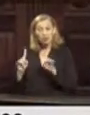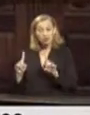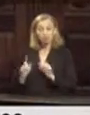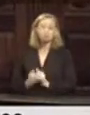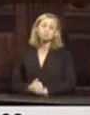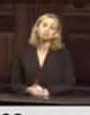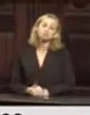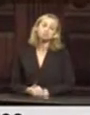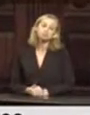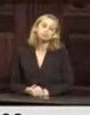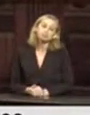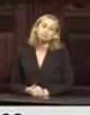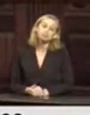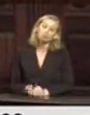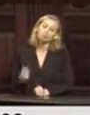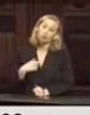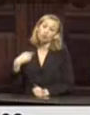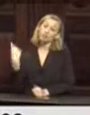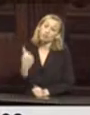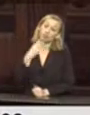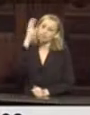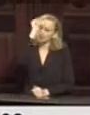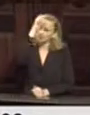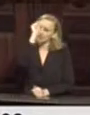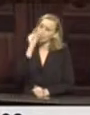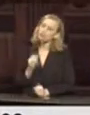Mas aprendemos